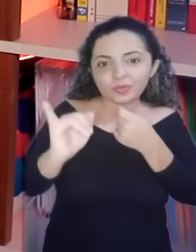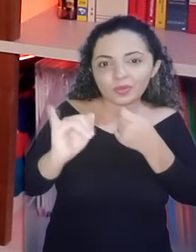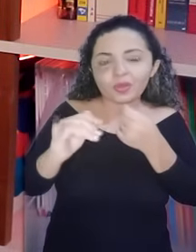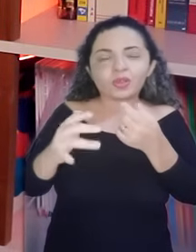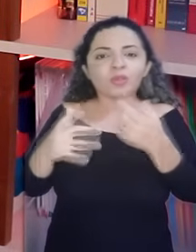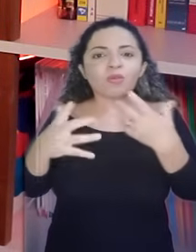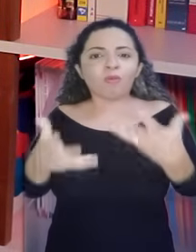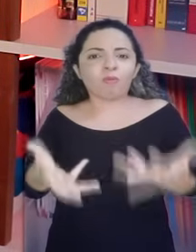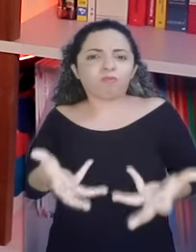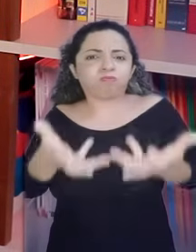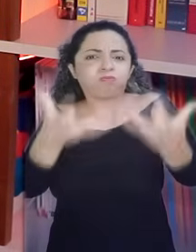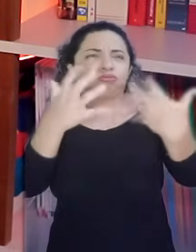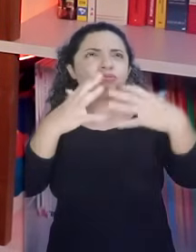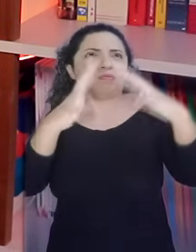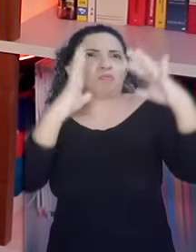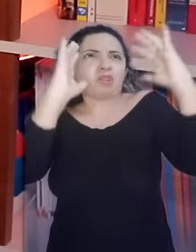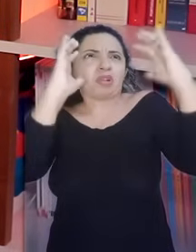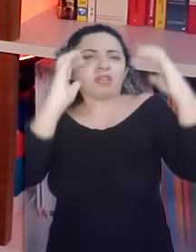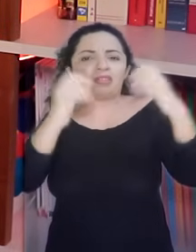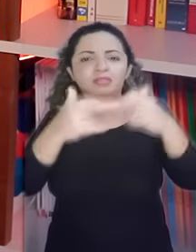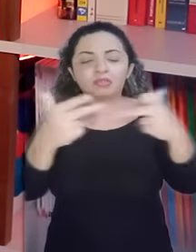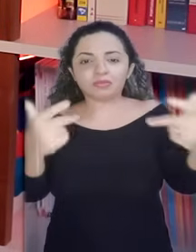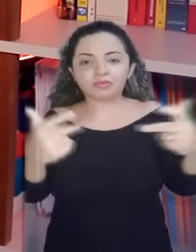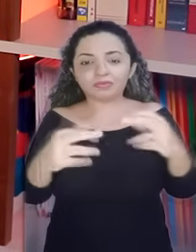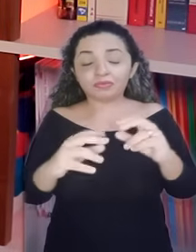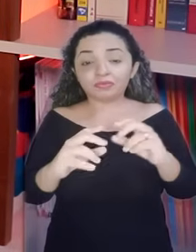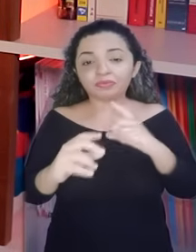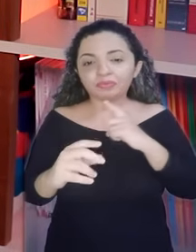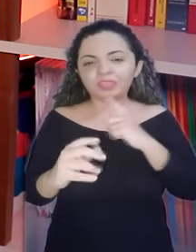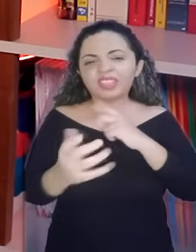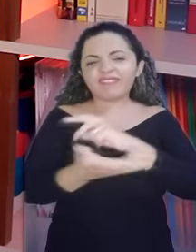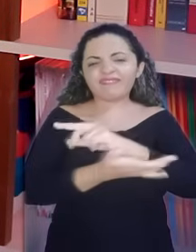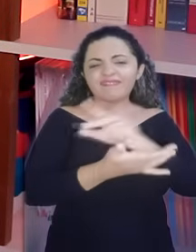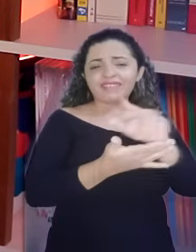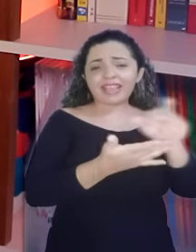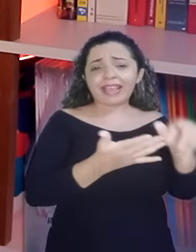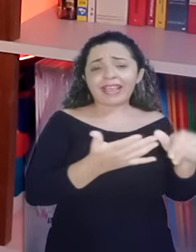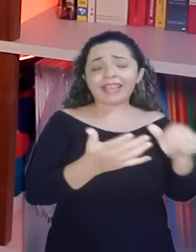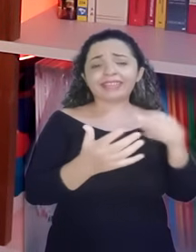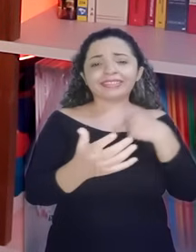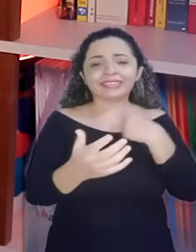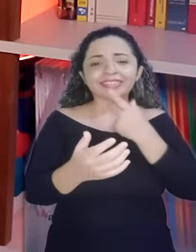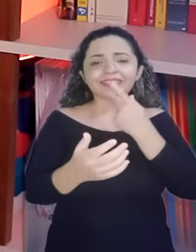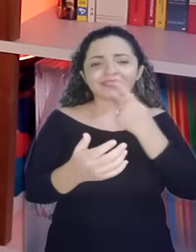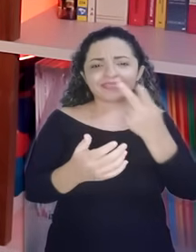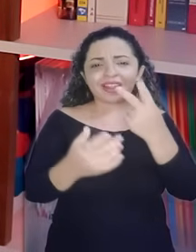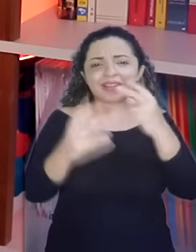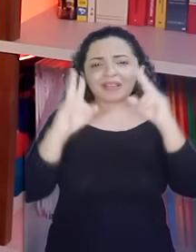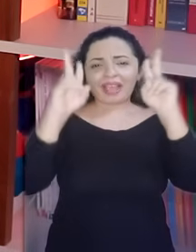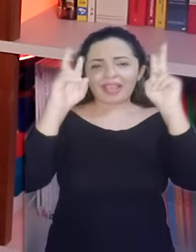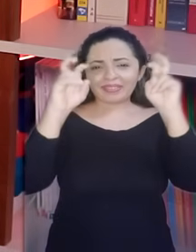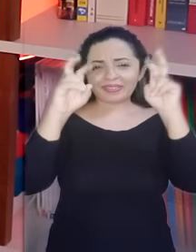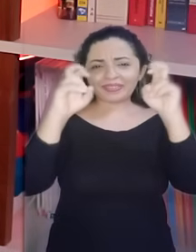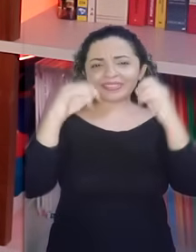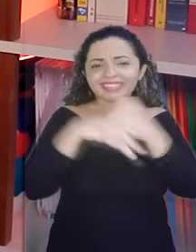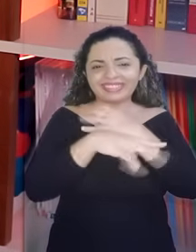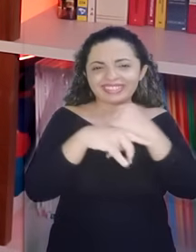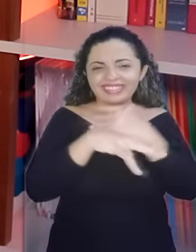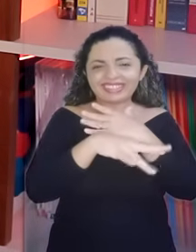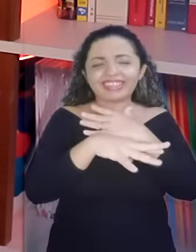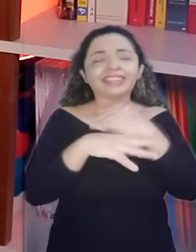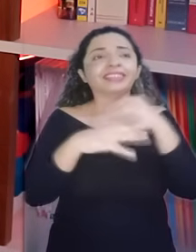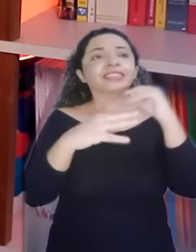Harbour, distópica. Isso nos traz a Copacabana do Gilberto Velho em Utopia Urbana, como também nos